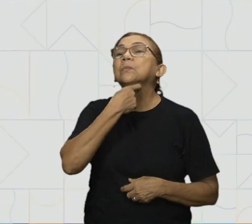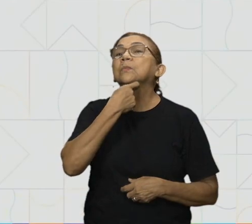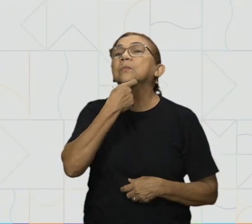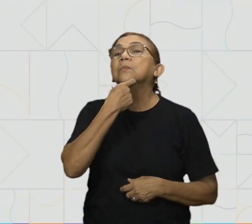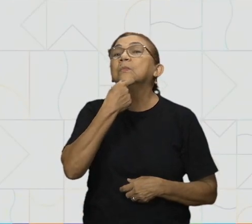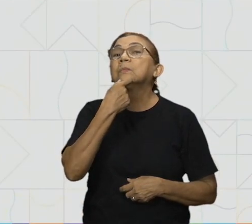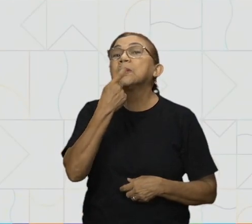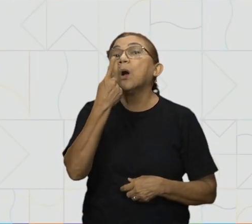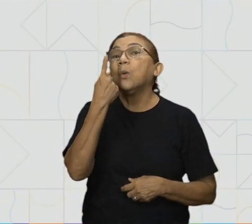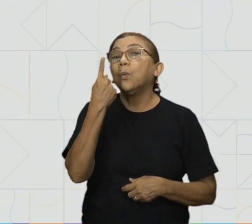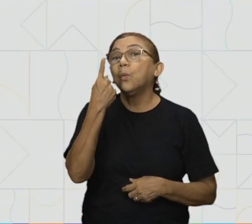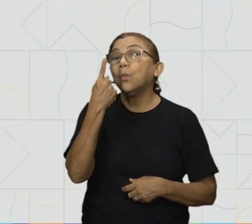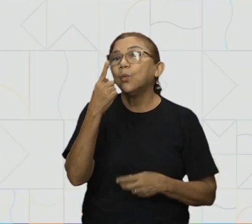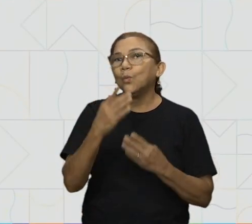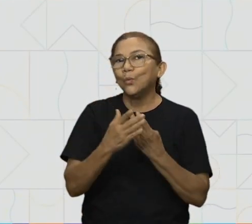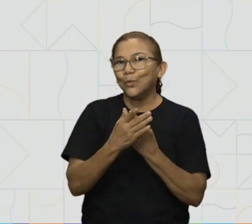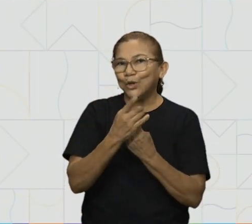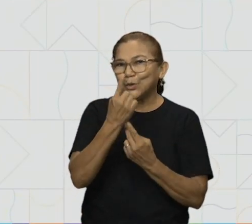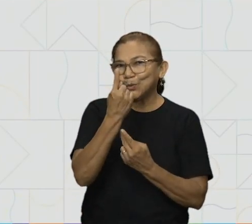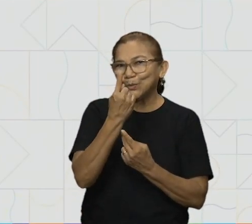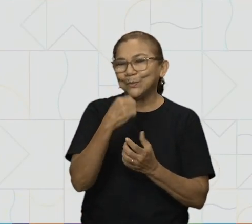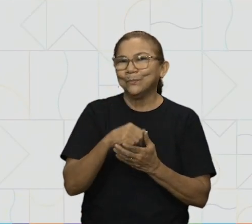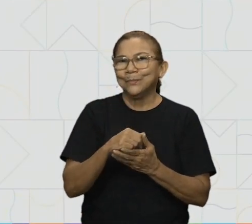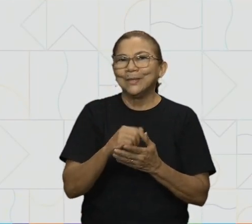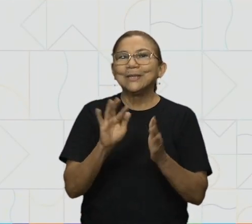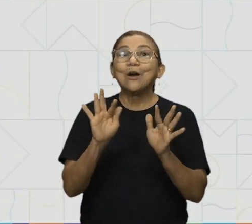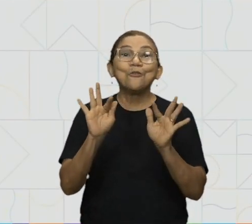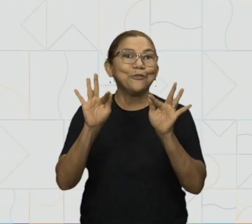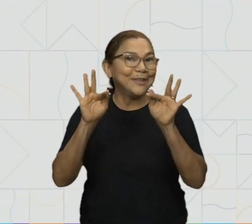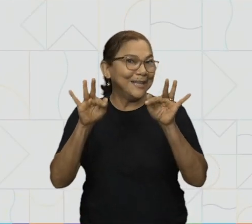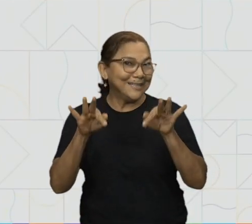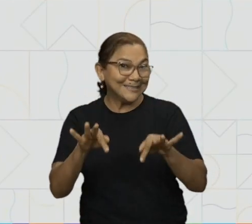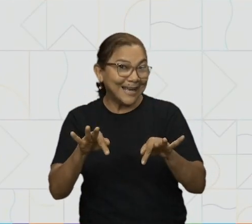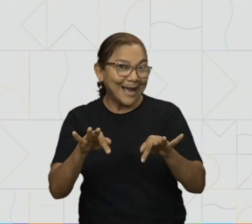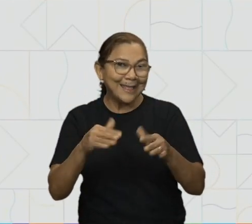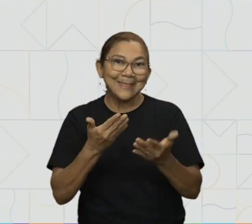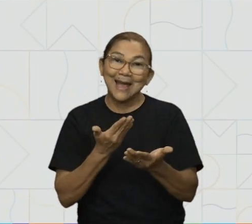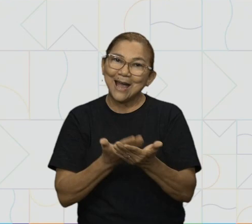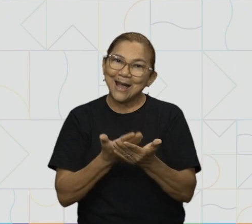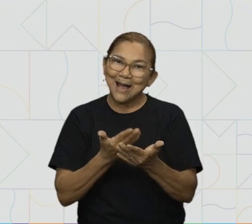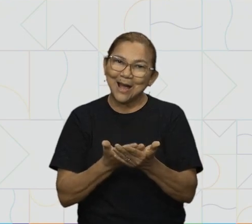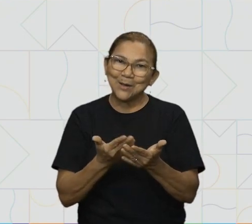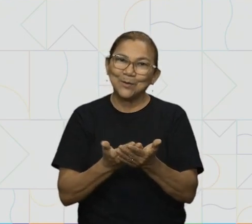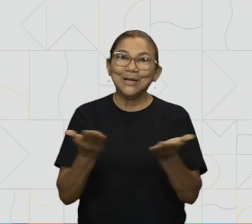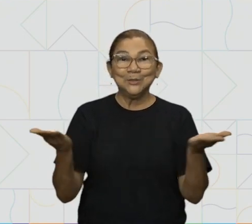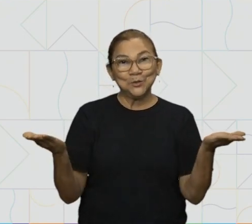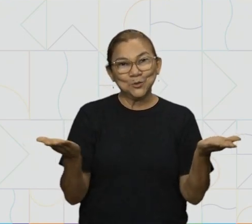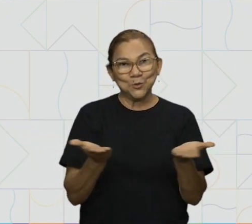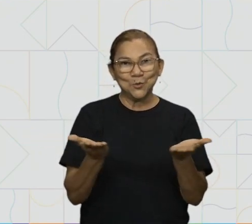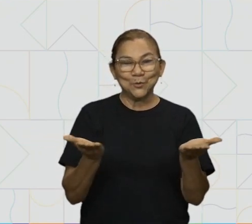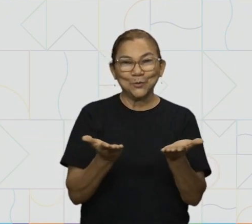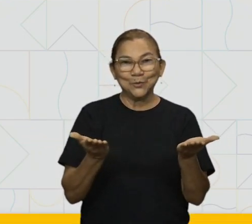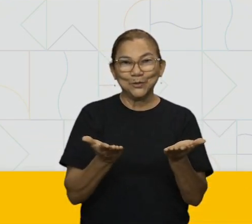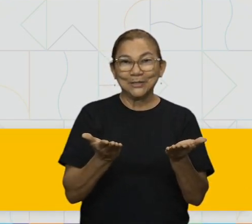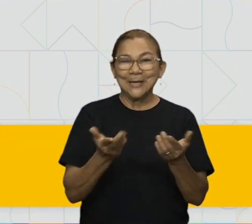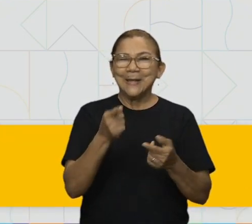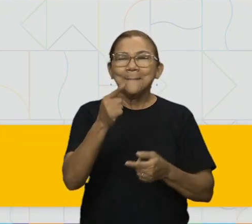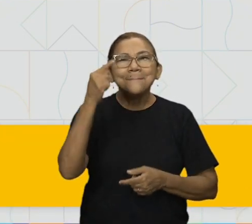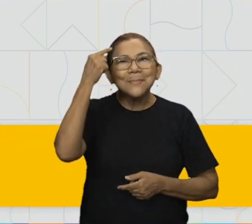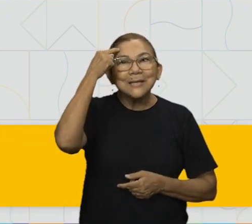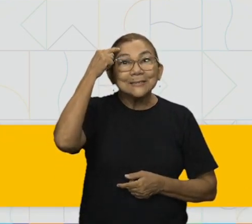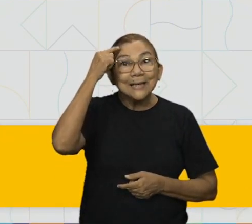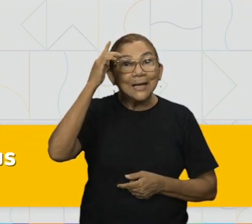emissão. Então, a gente finaliza a aula de hoje com gostinho de quero mais. Quando eu digo gostinho de quero mais, eu quero que vocês percebam